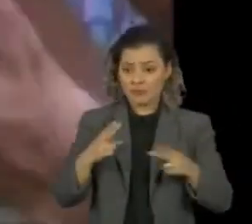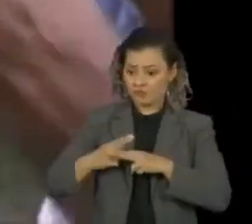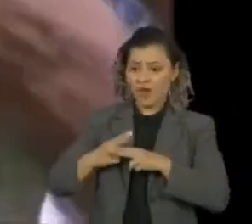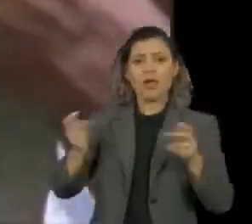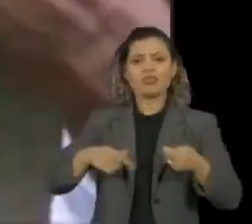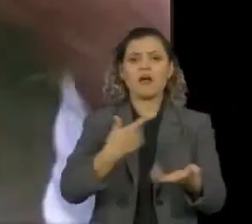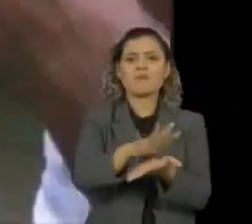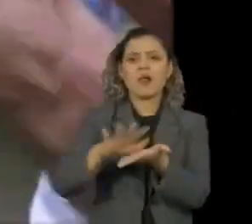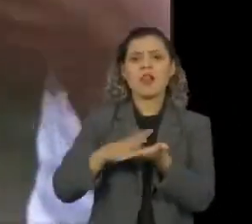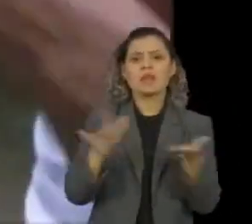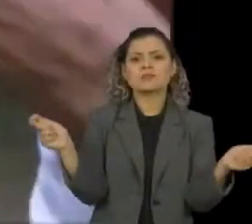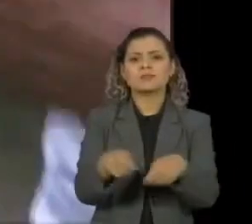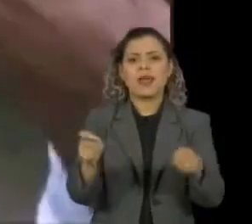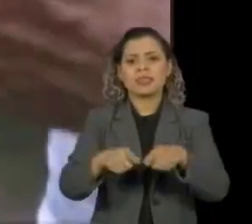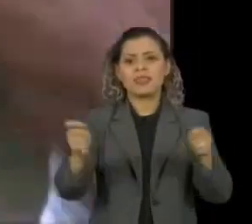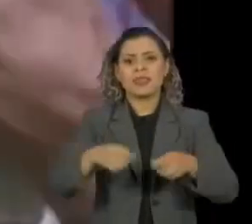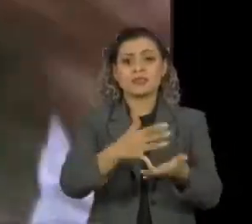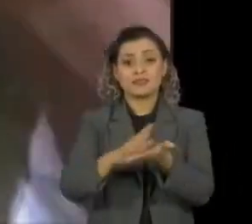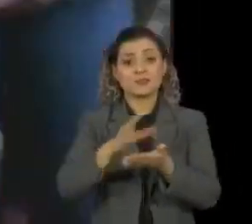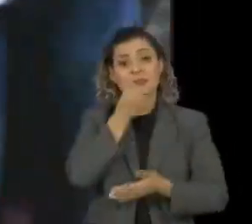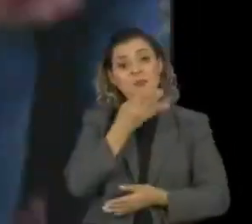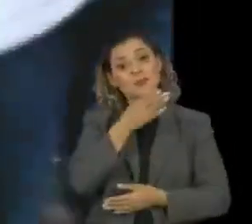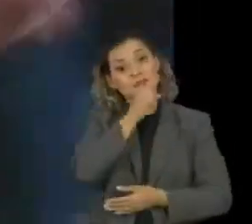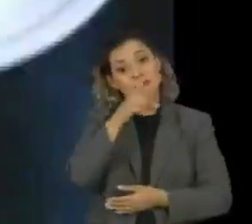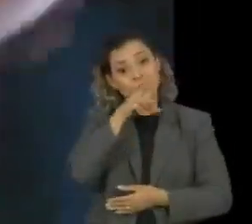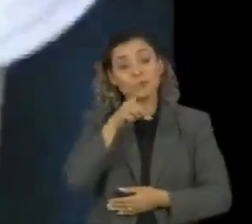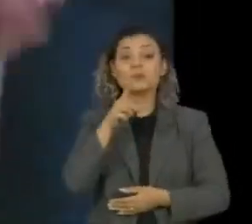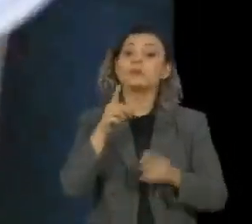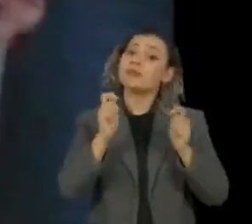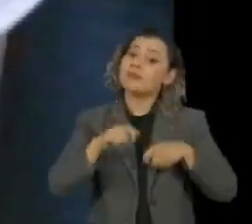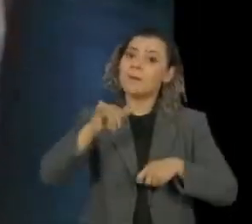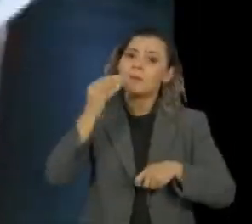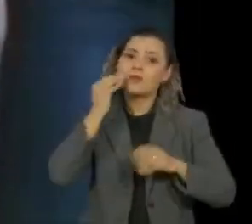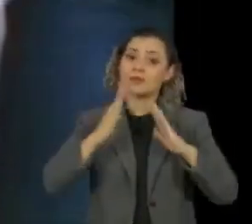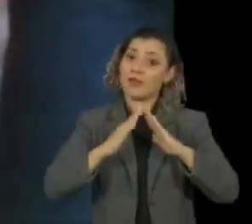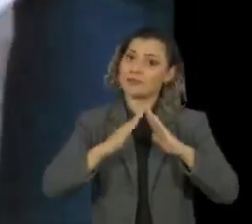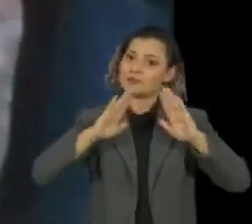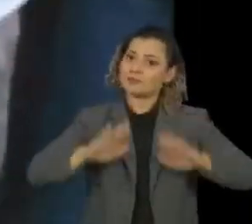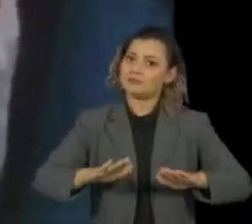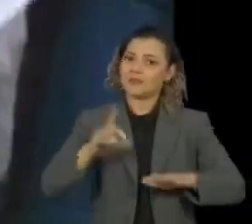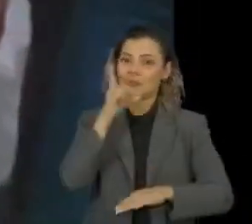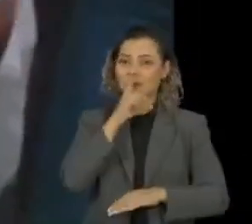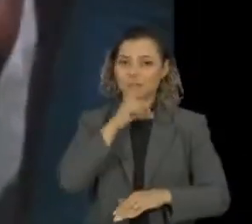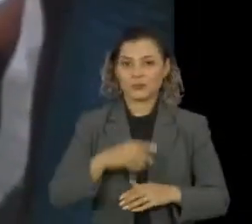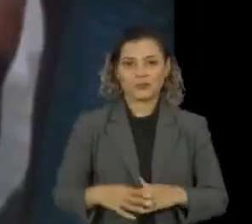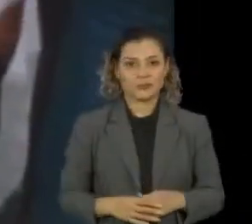fazem samba, sim senhor. Um ótimo fim de semana e, se puder, aproveite o domingo em casa.